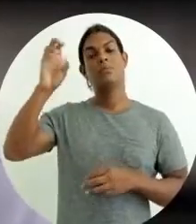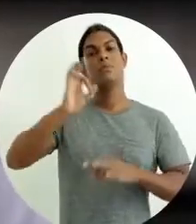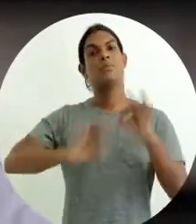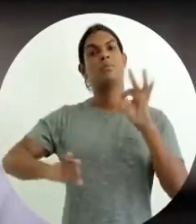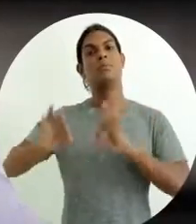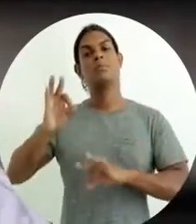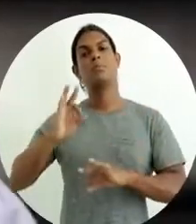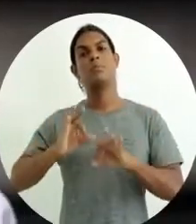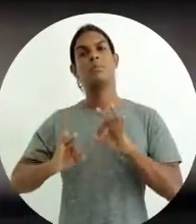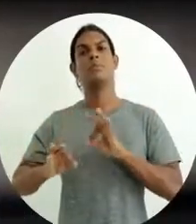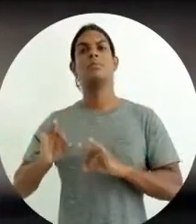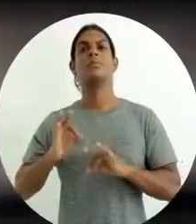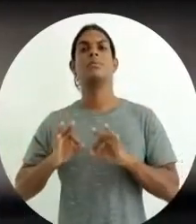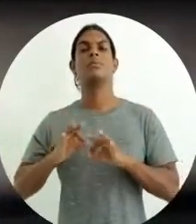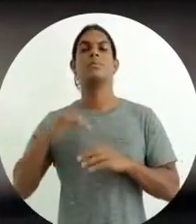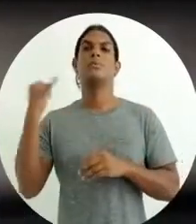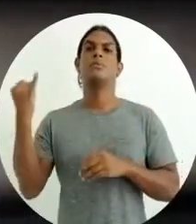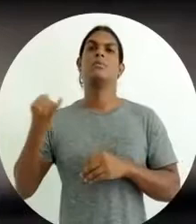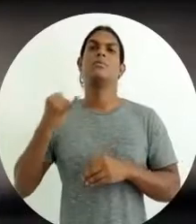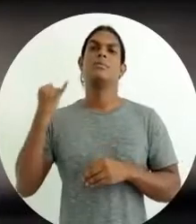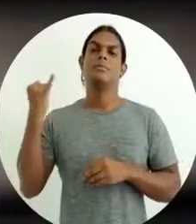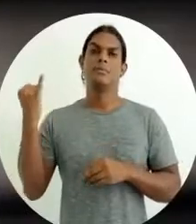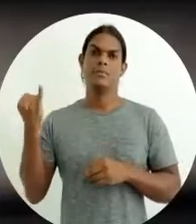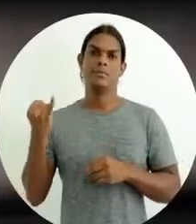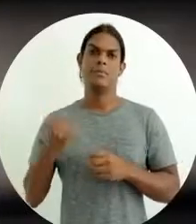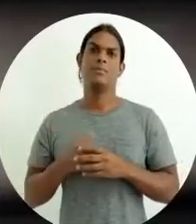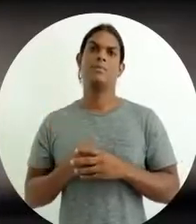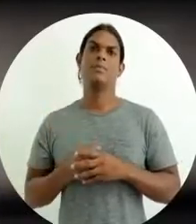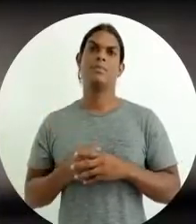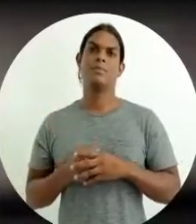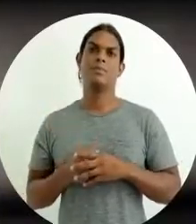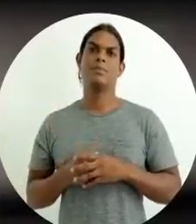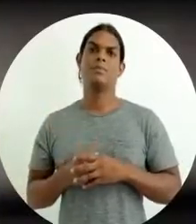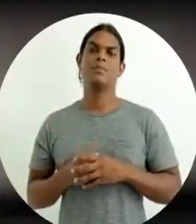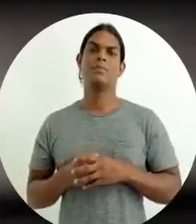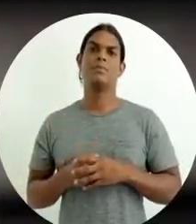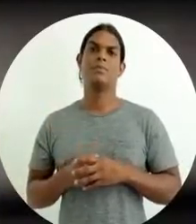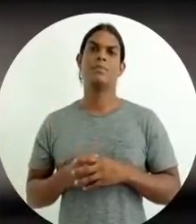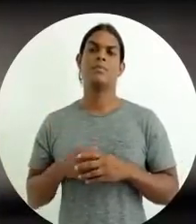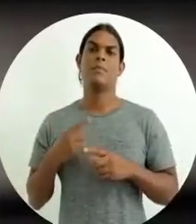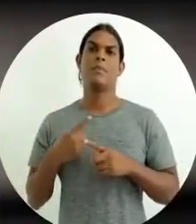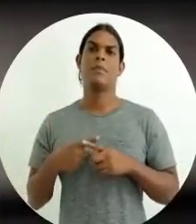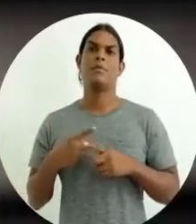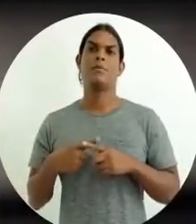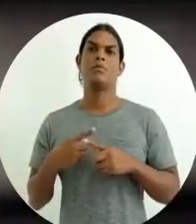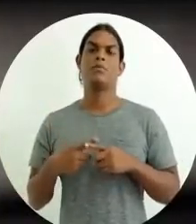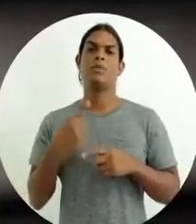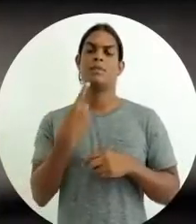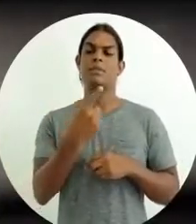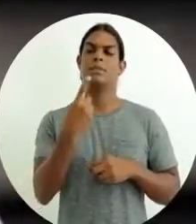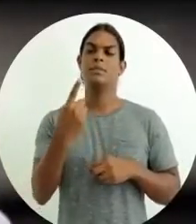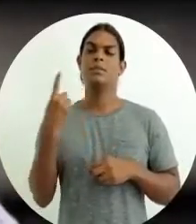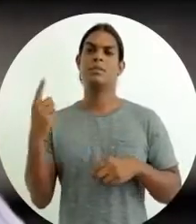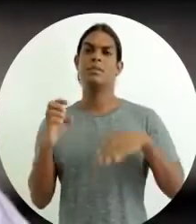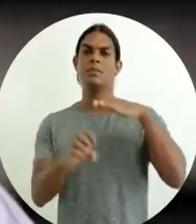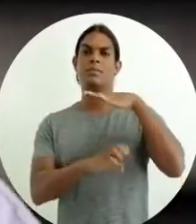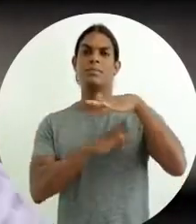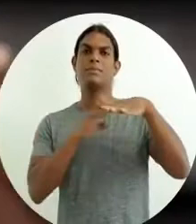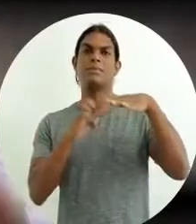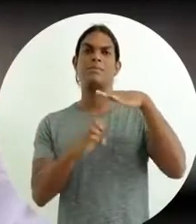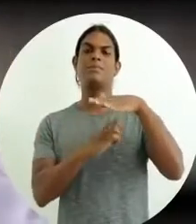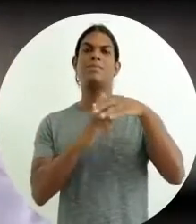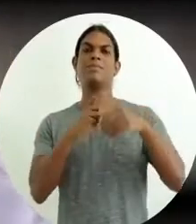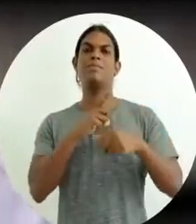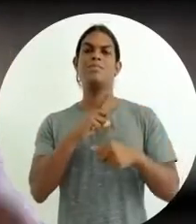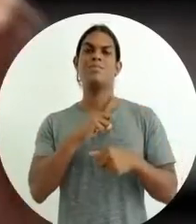cultura organizacional, ela é importantíssima. E sim, sabe por quê? Porque cada